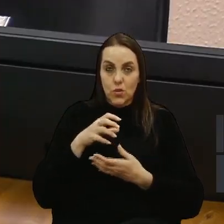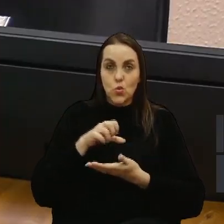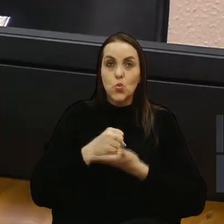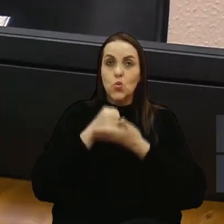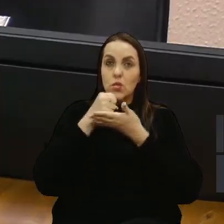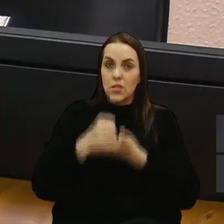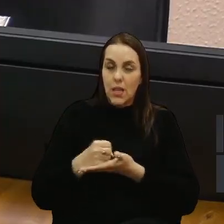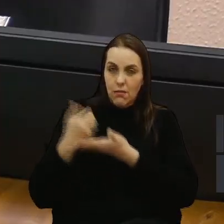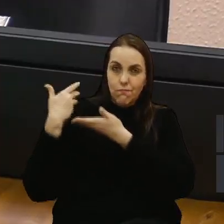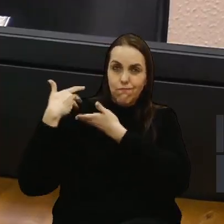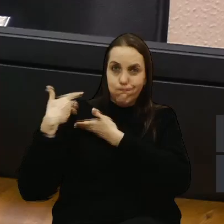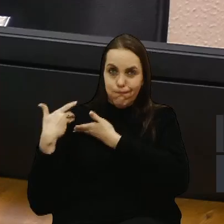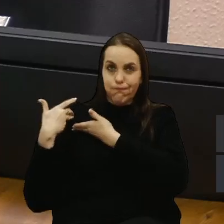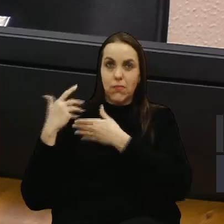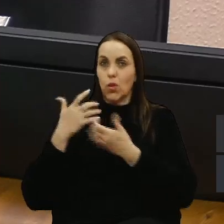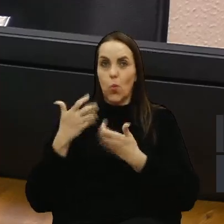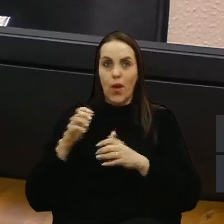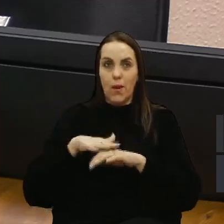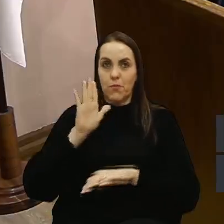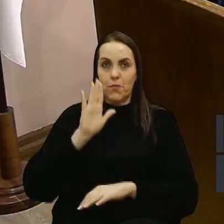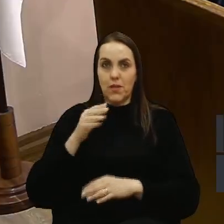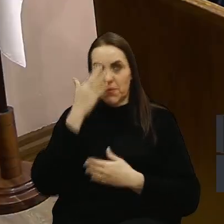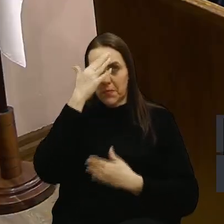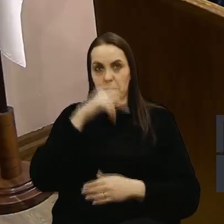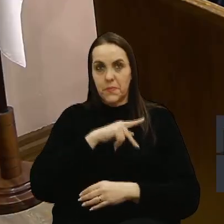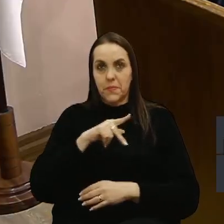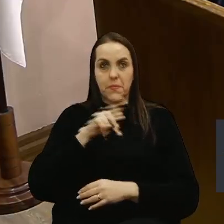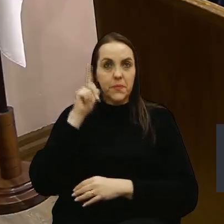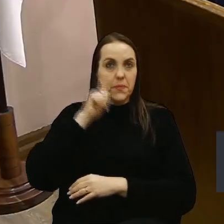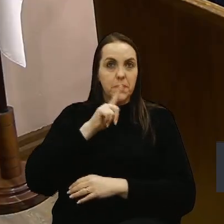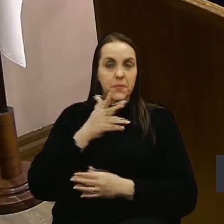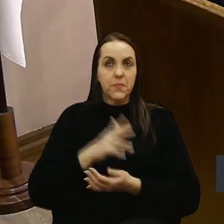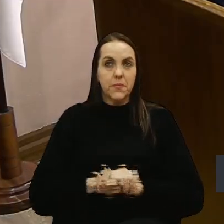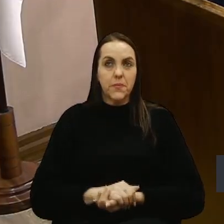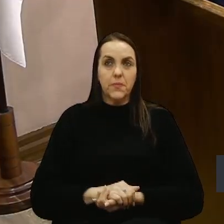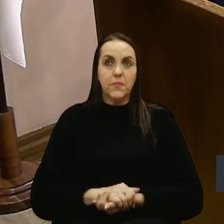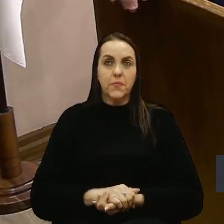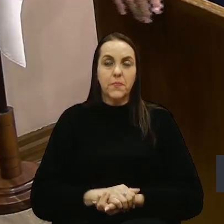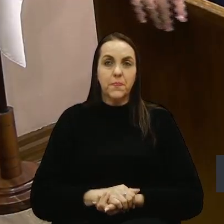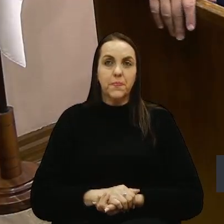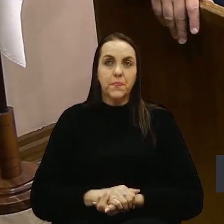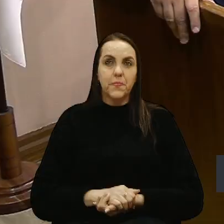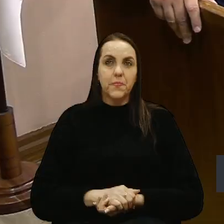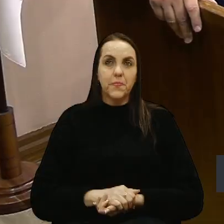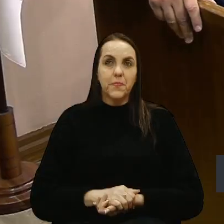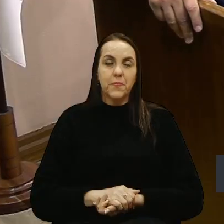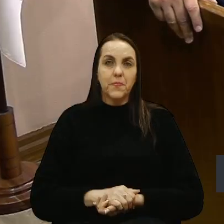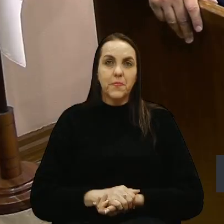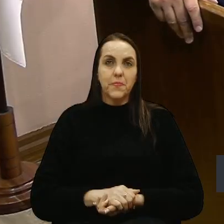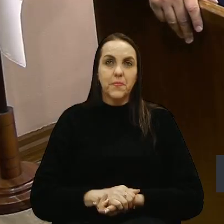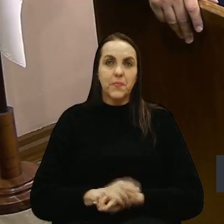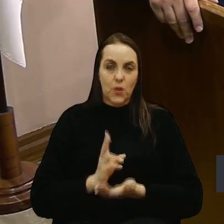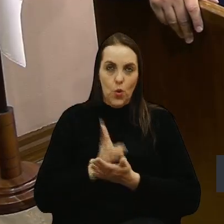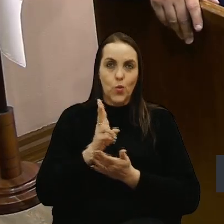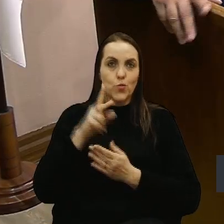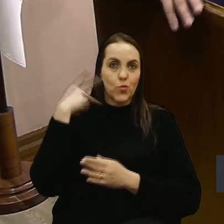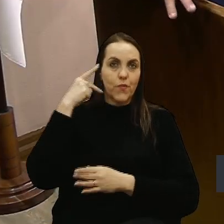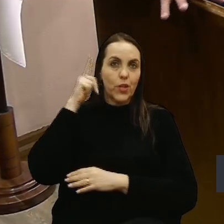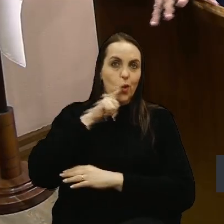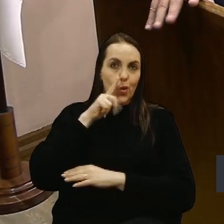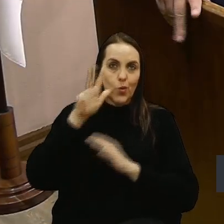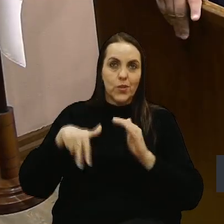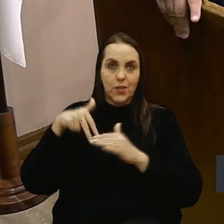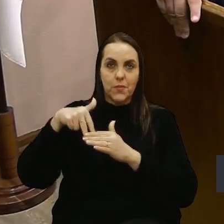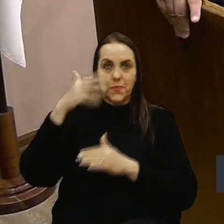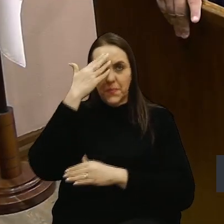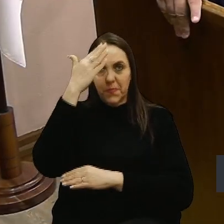nos ombros e é isso que a gente não quer mais. Obrigada, vereador Lucas. Segue, vereador Lucas, da tribuna. Obrigado,